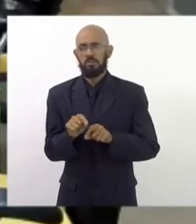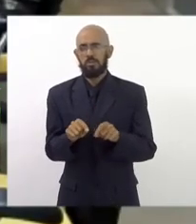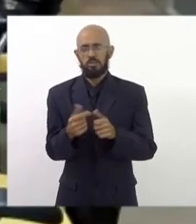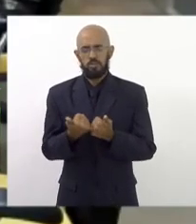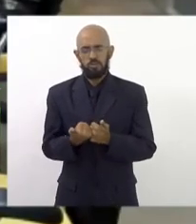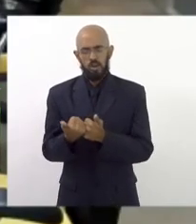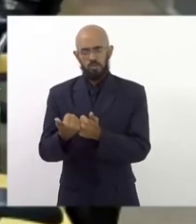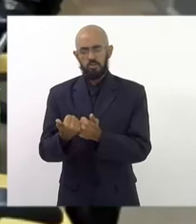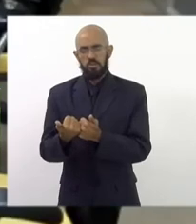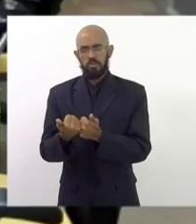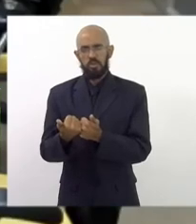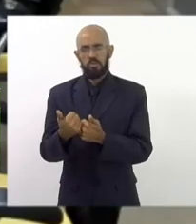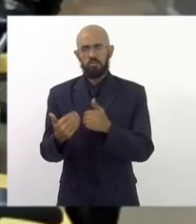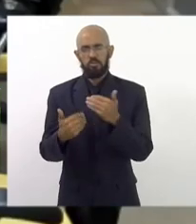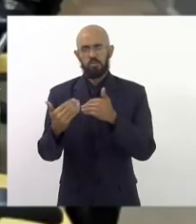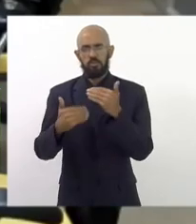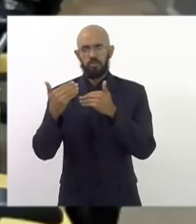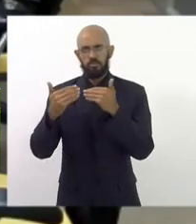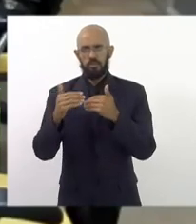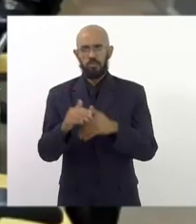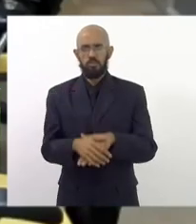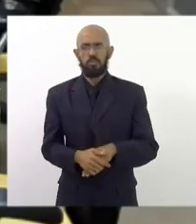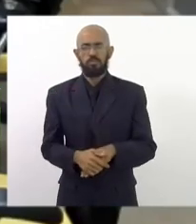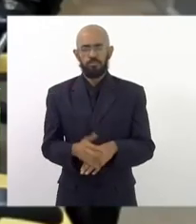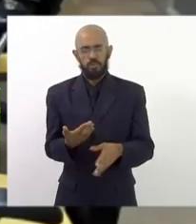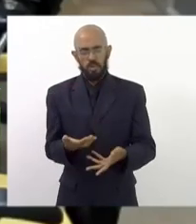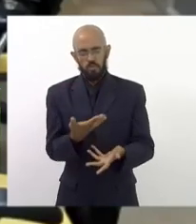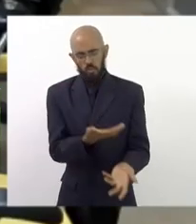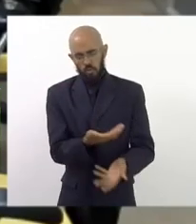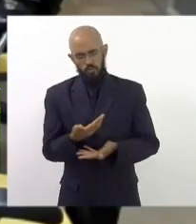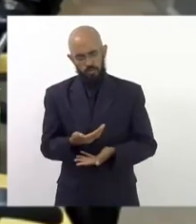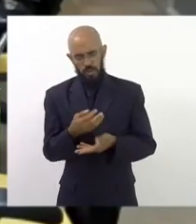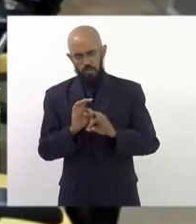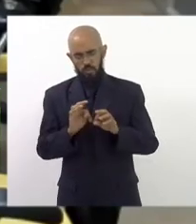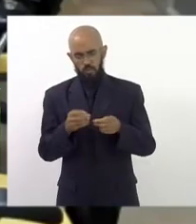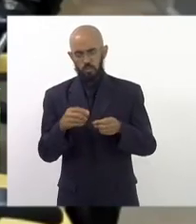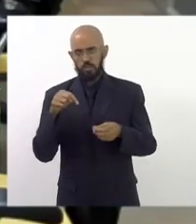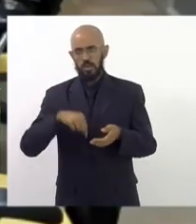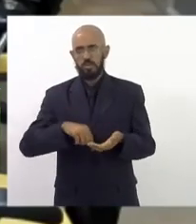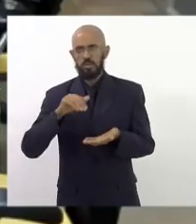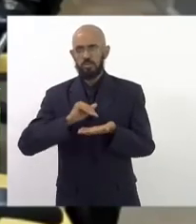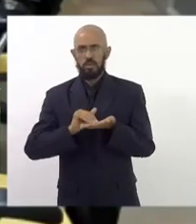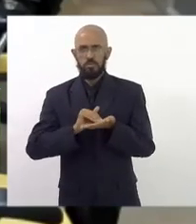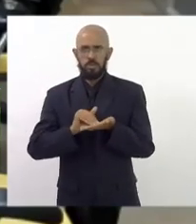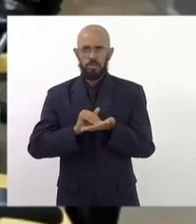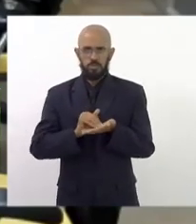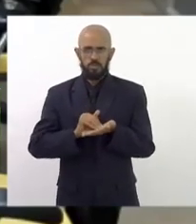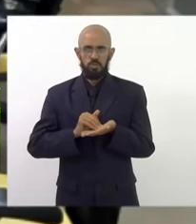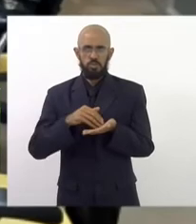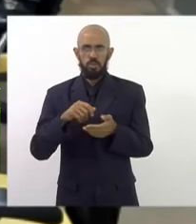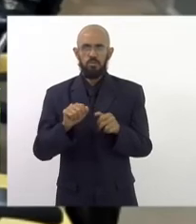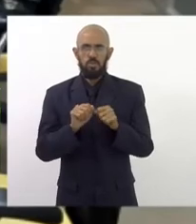ajudar também no desenvolvimento. Então, queria convidar todos, vai ser aqui no gabinete, faço muito...